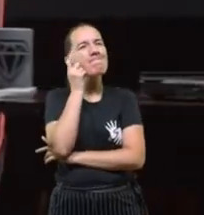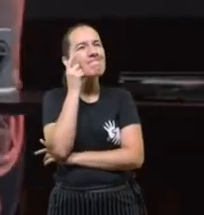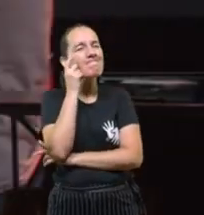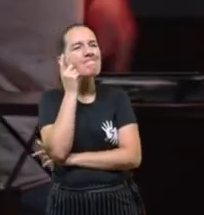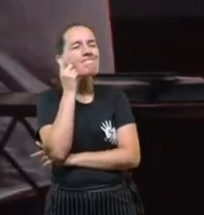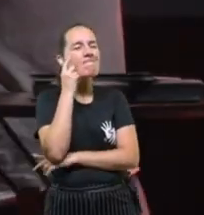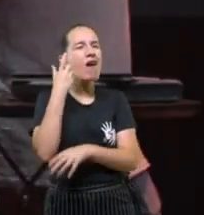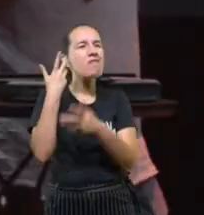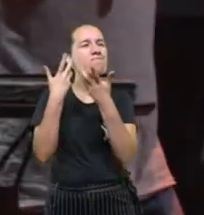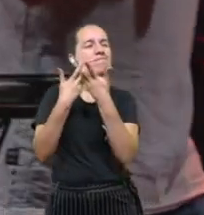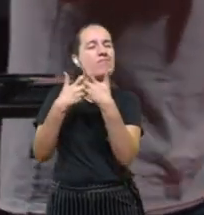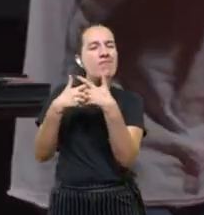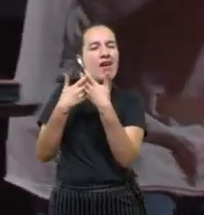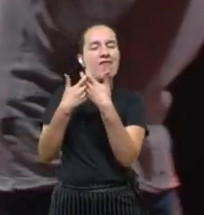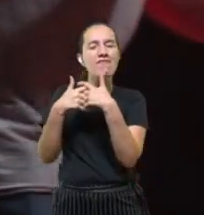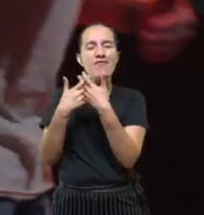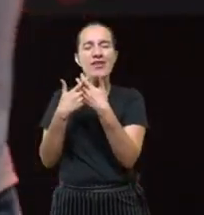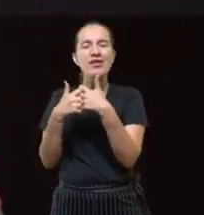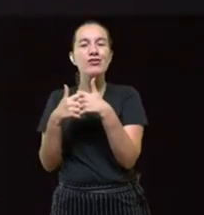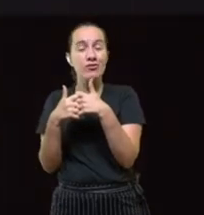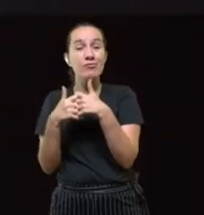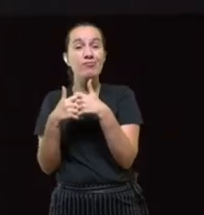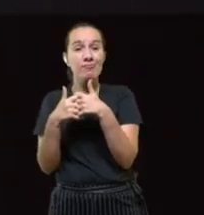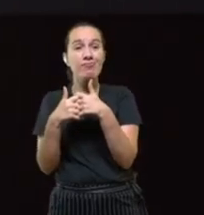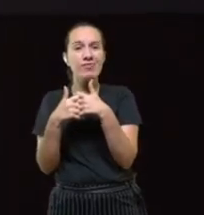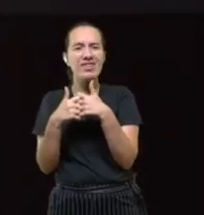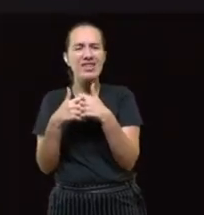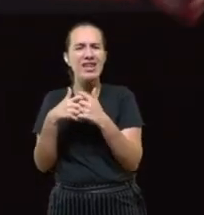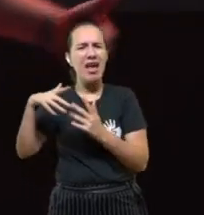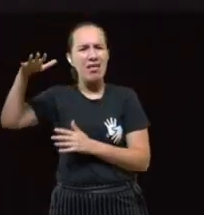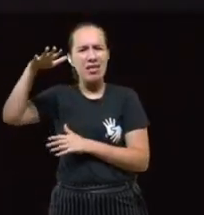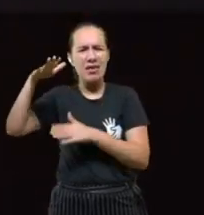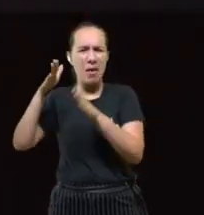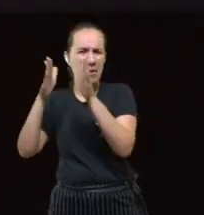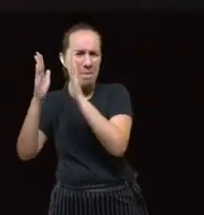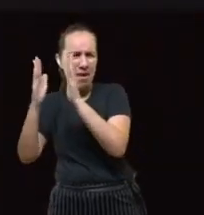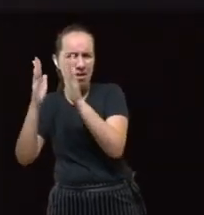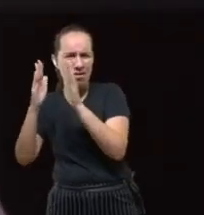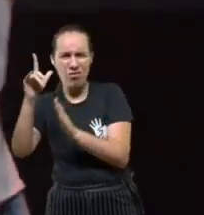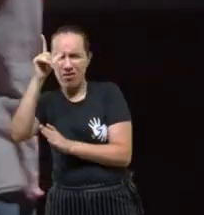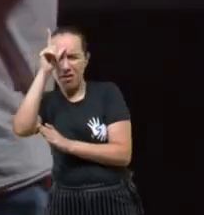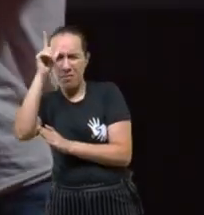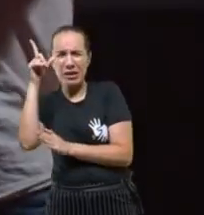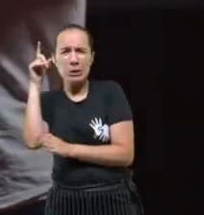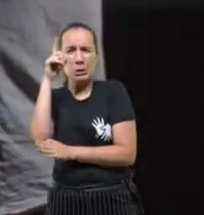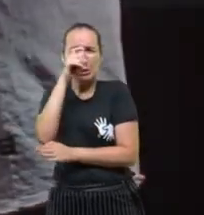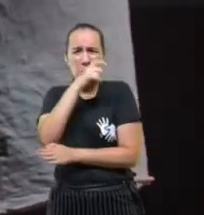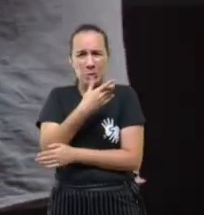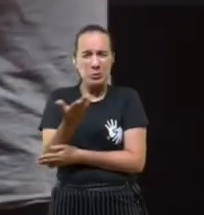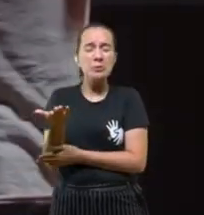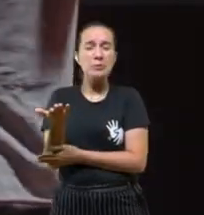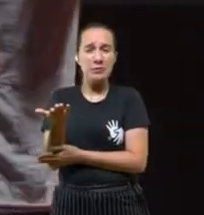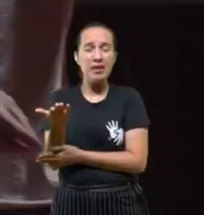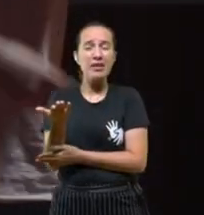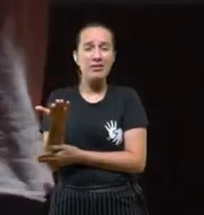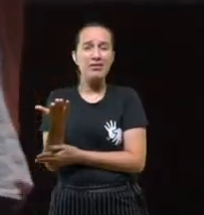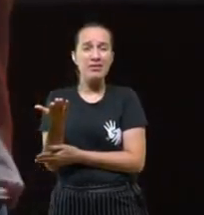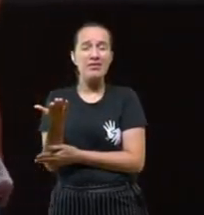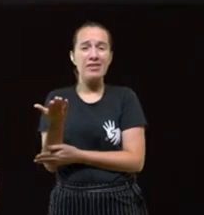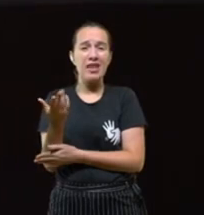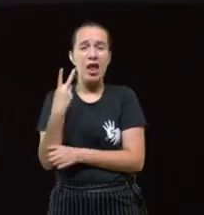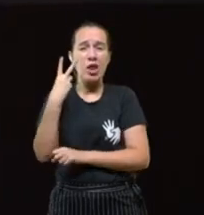observando isso e tal. Era muito um tempo muito difícil, um momento que agora, depois de